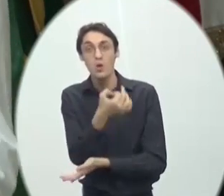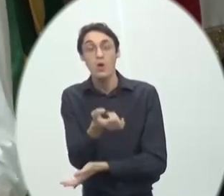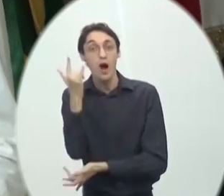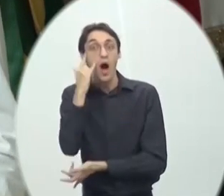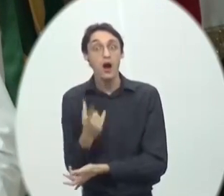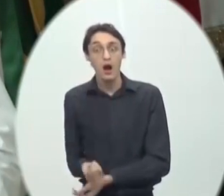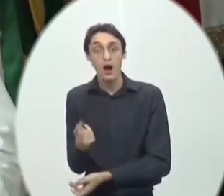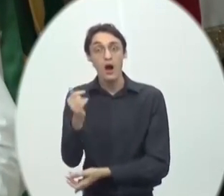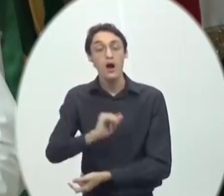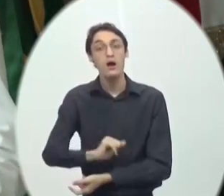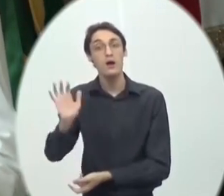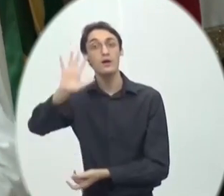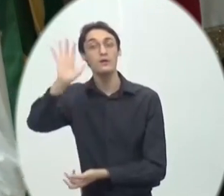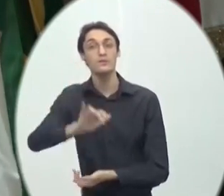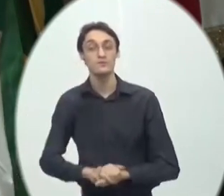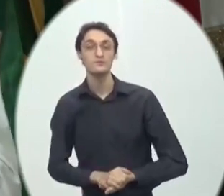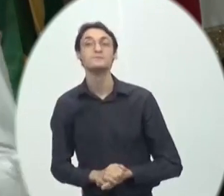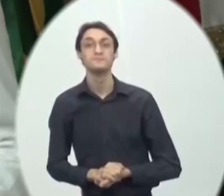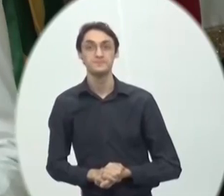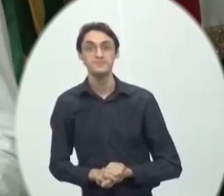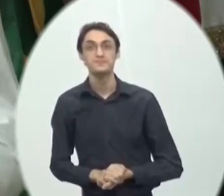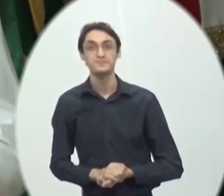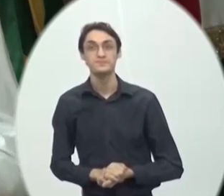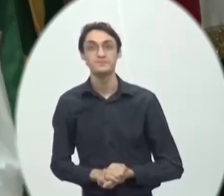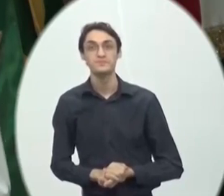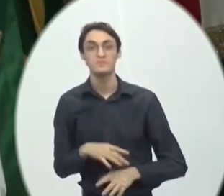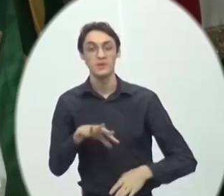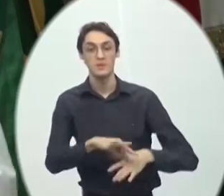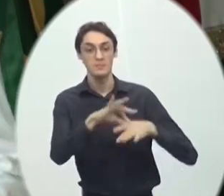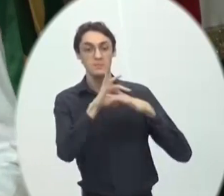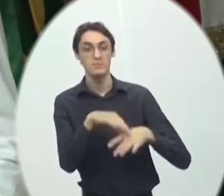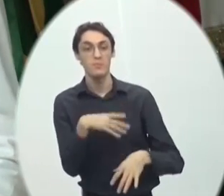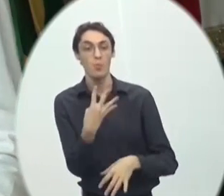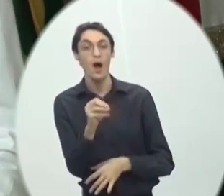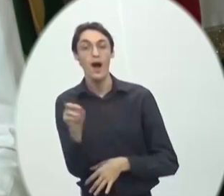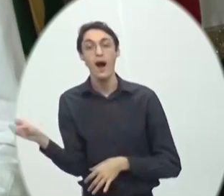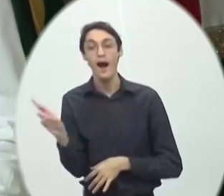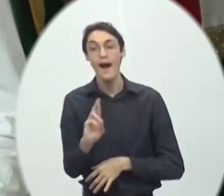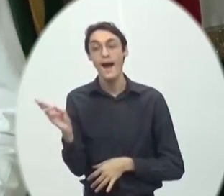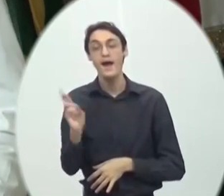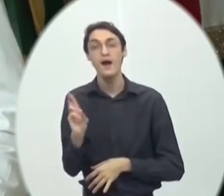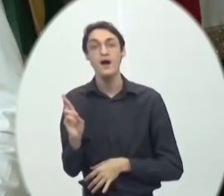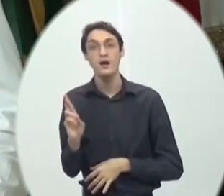é ridículo. Tu pedir uma carne de bife para pagar R$40